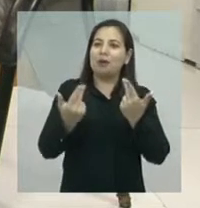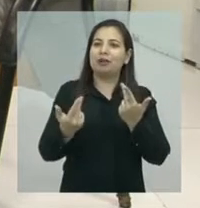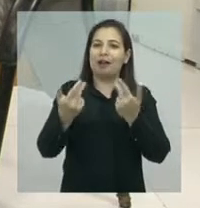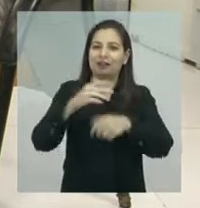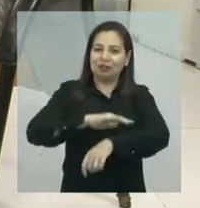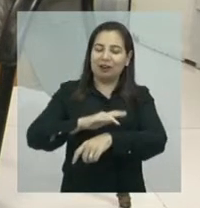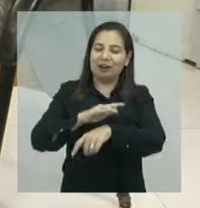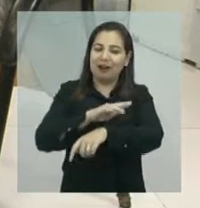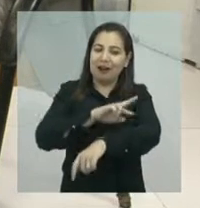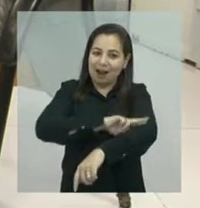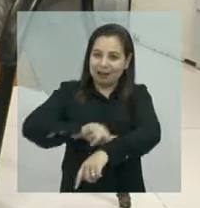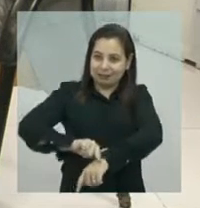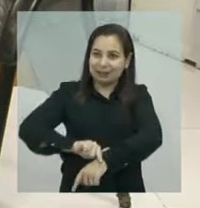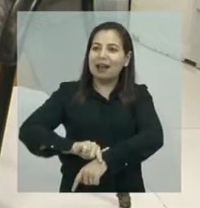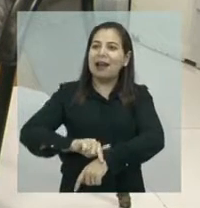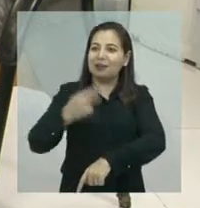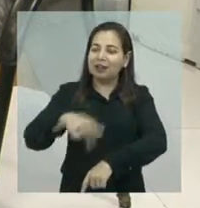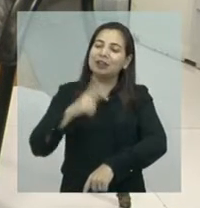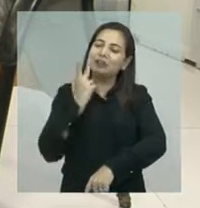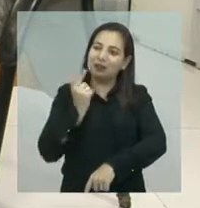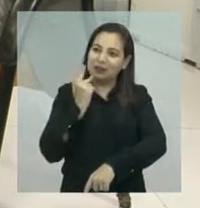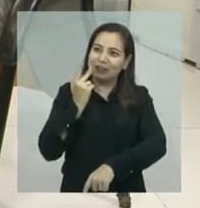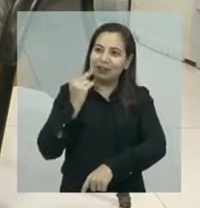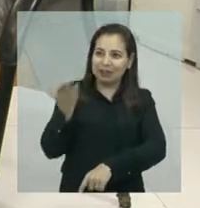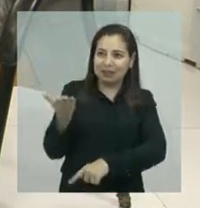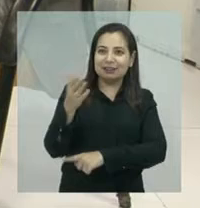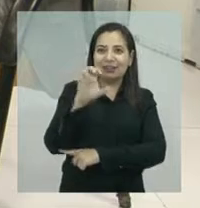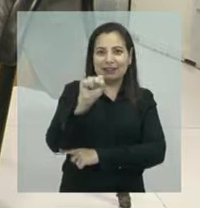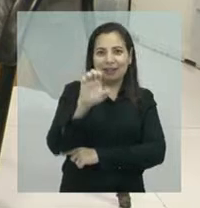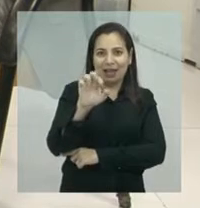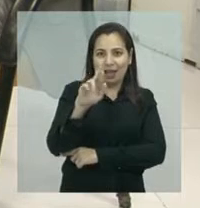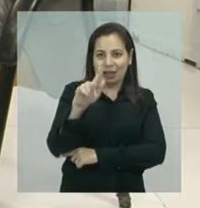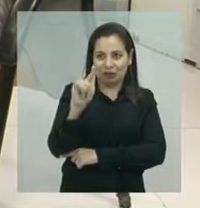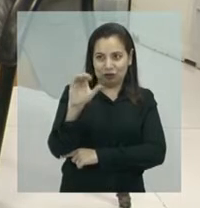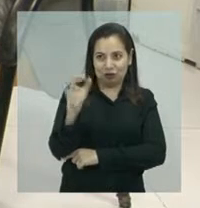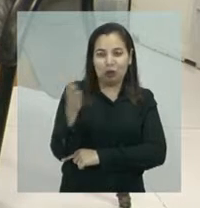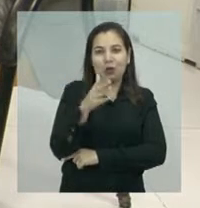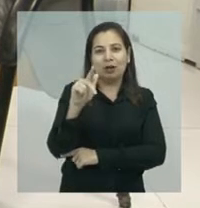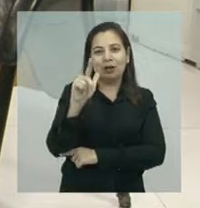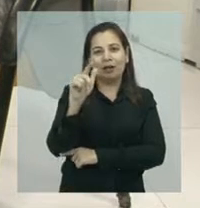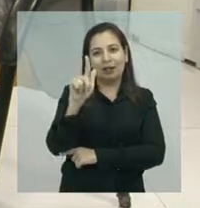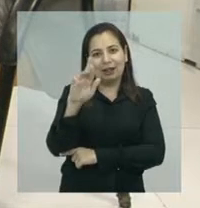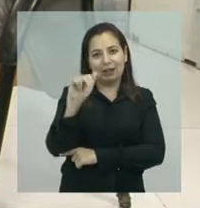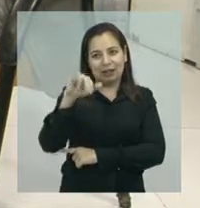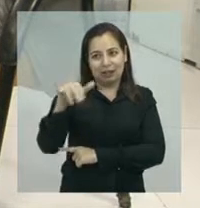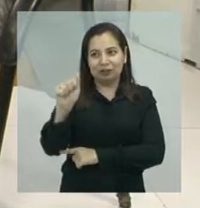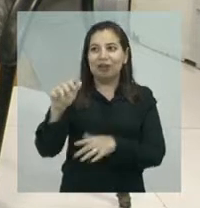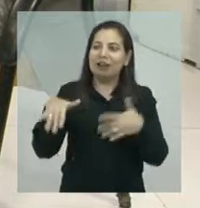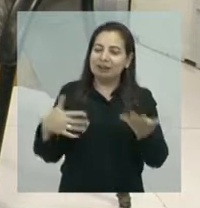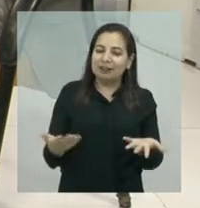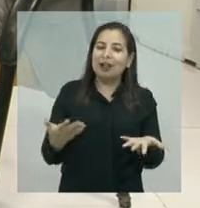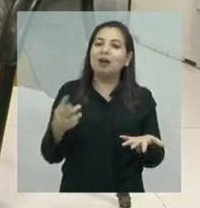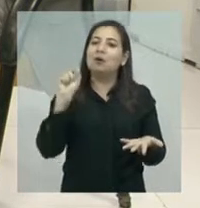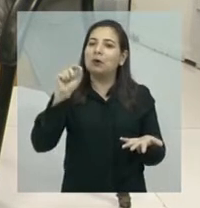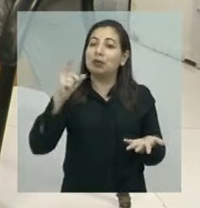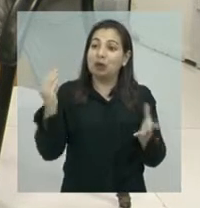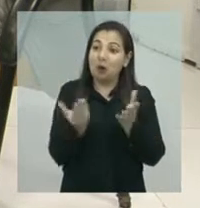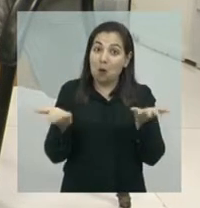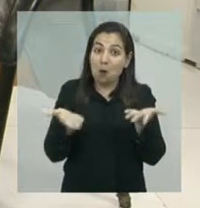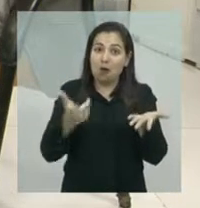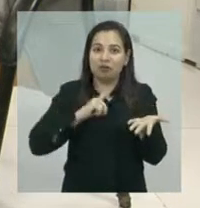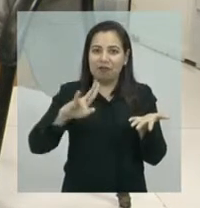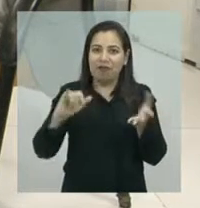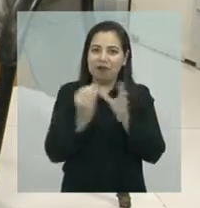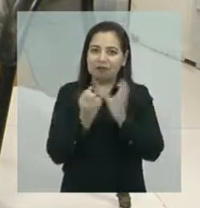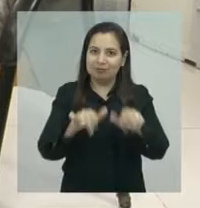Fortaleza, eu agradeço pela entrevista e parabenizo nessa audiência pública que vai acontecer hoje, que vai tratar desse Estatuto